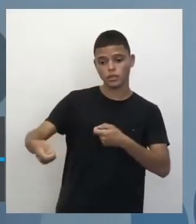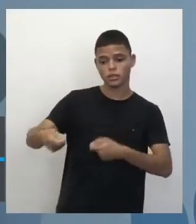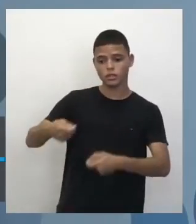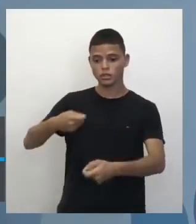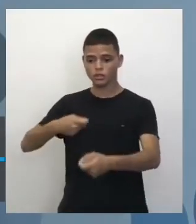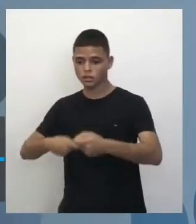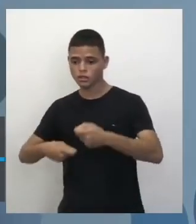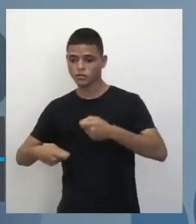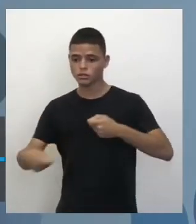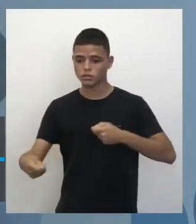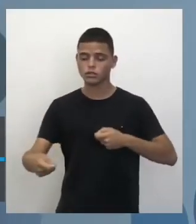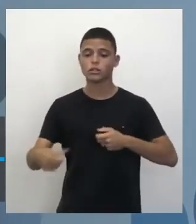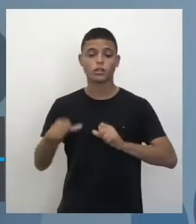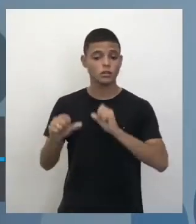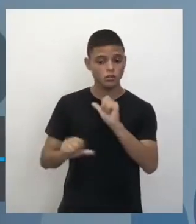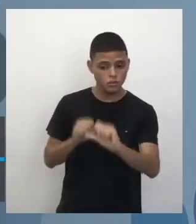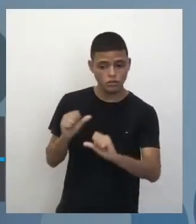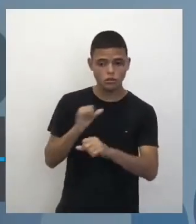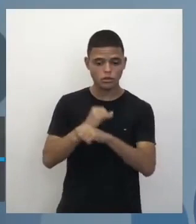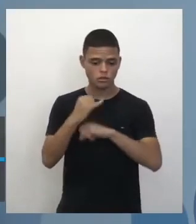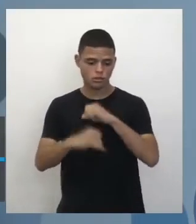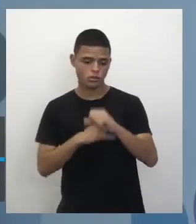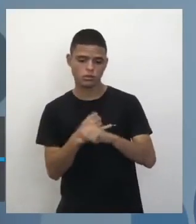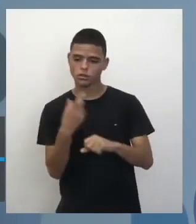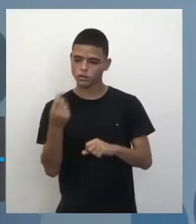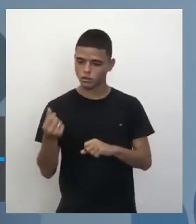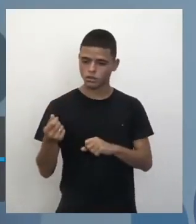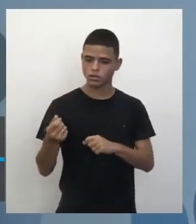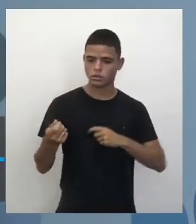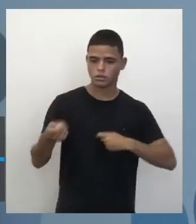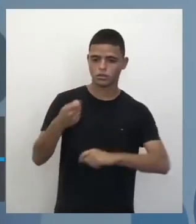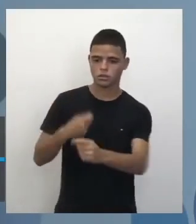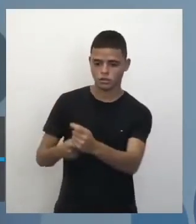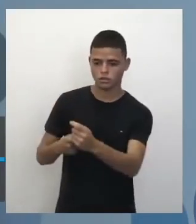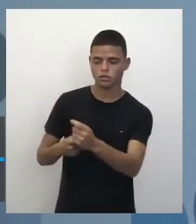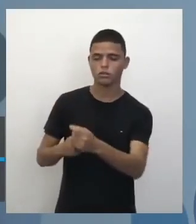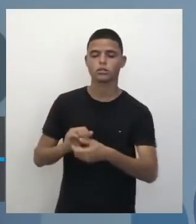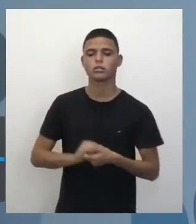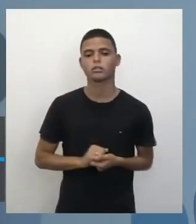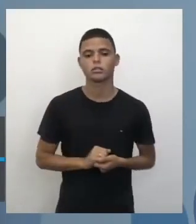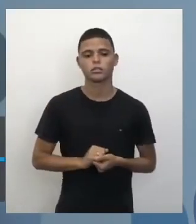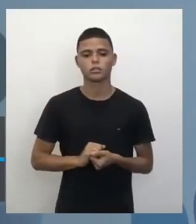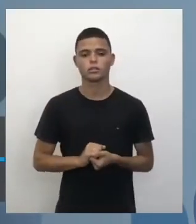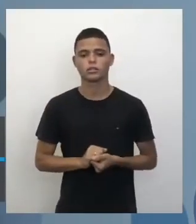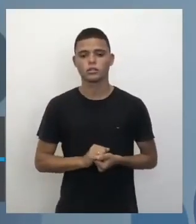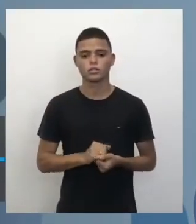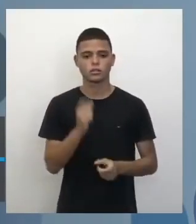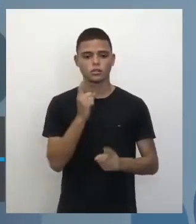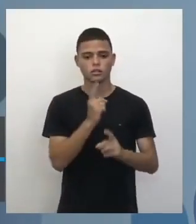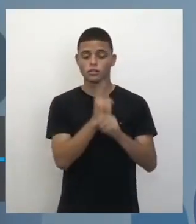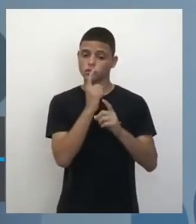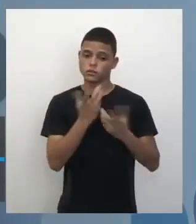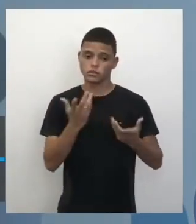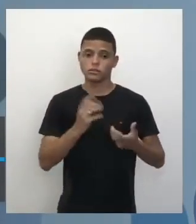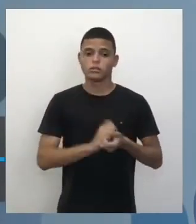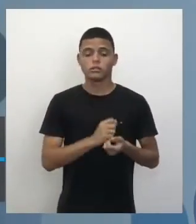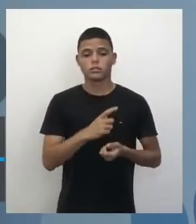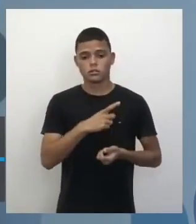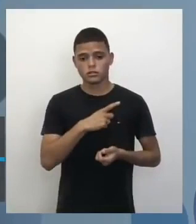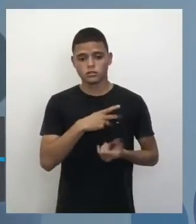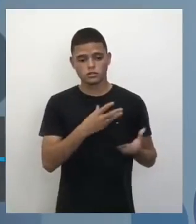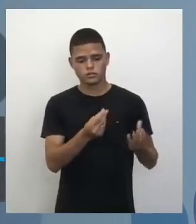uma compra que você fez na internet. Olha, você entrega o dinheiro, pega o que você comprou, você, sei lá, se encontra. Então, existem